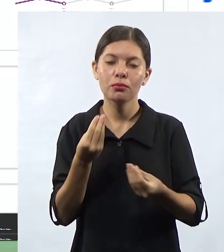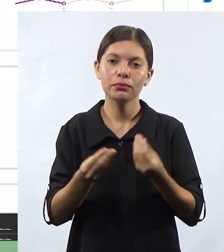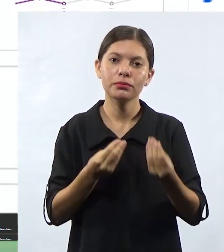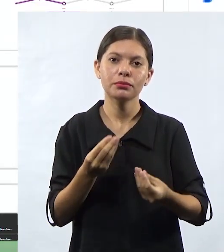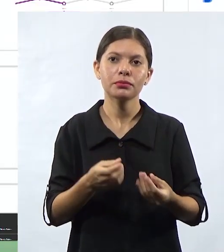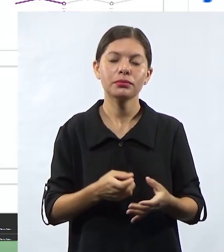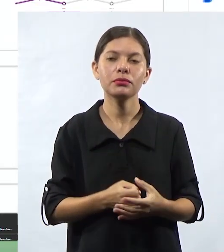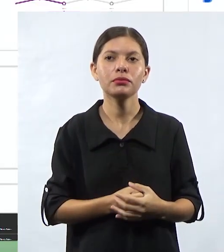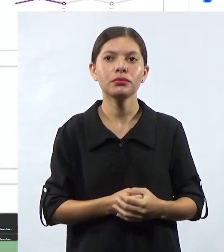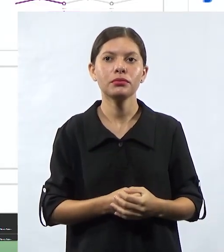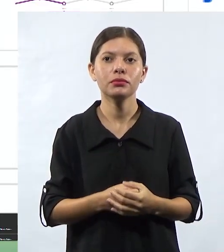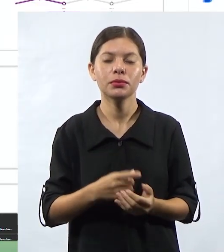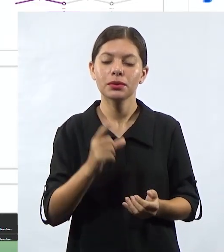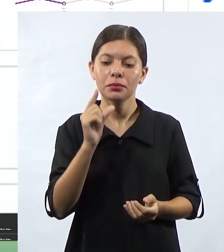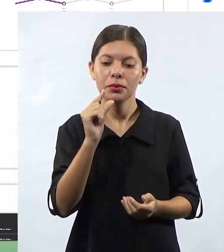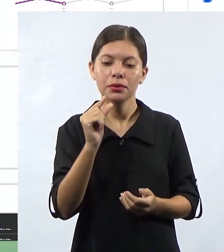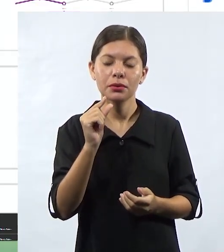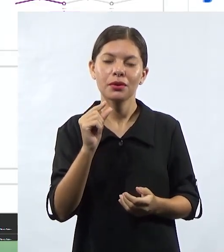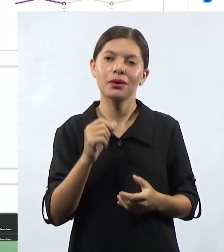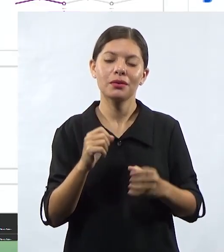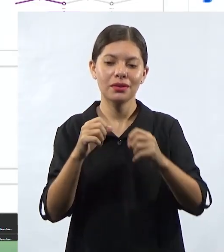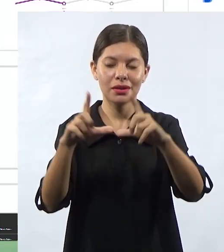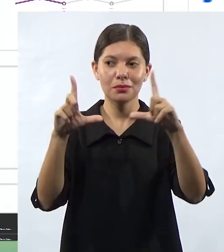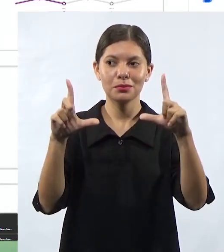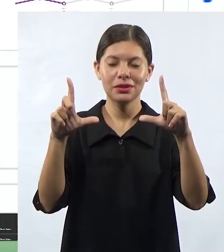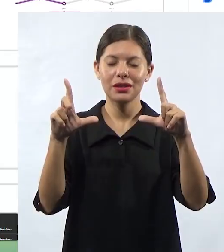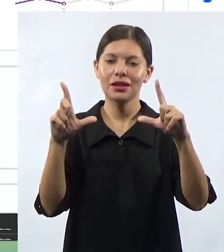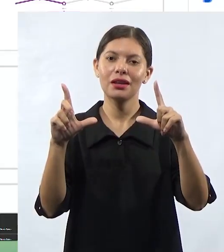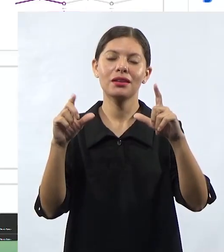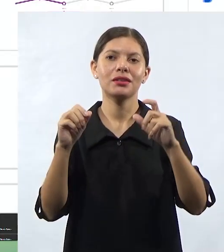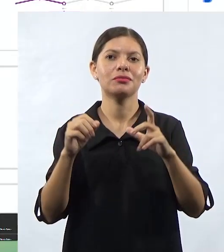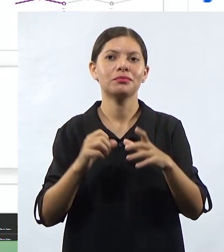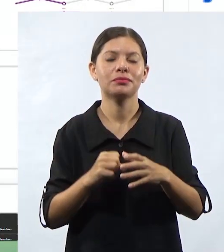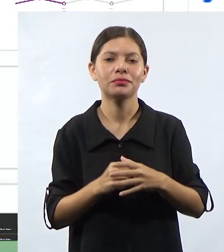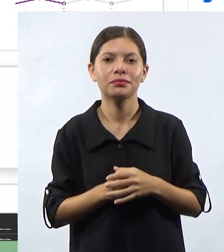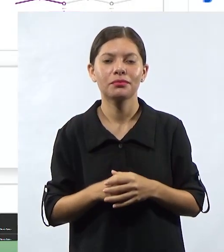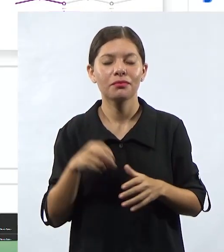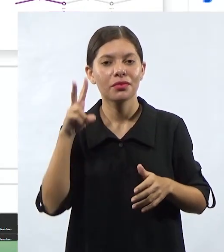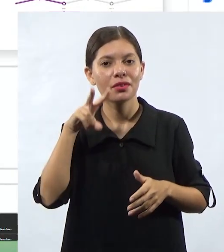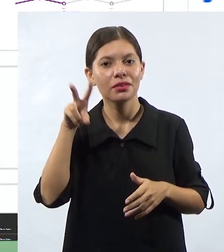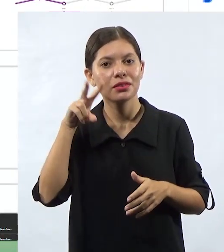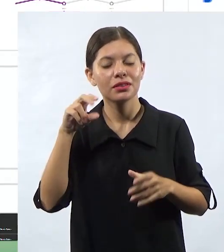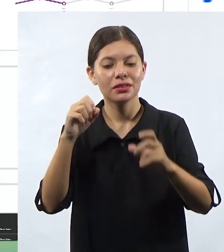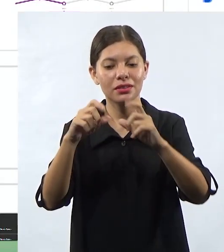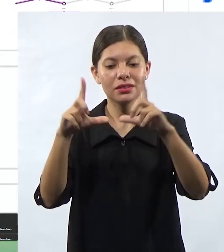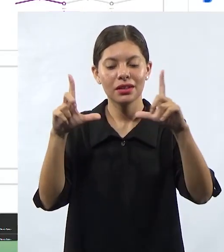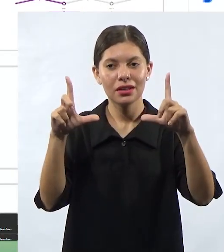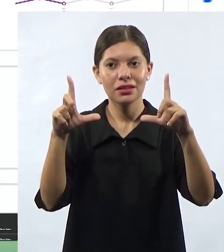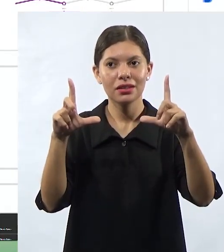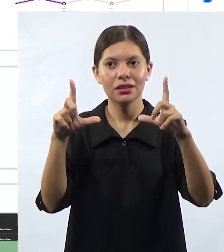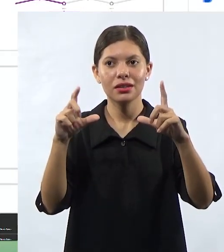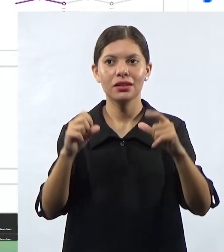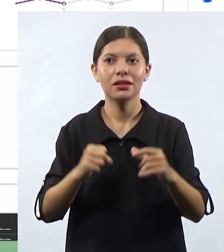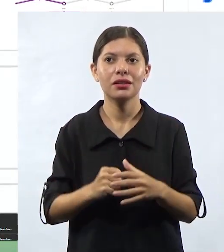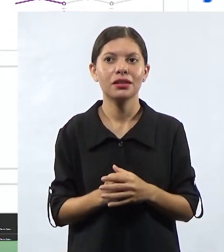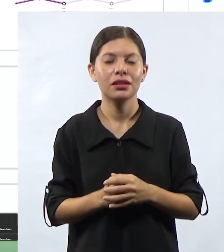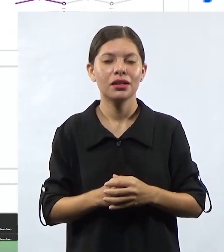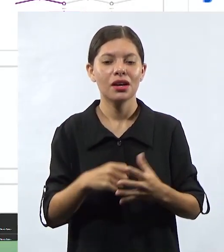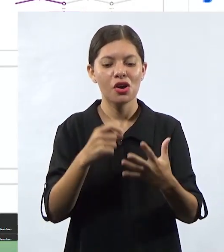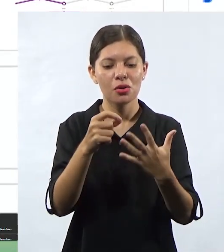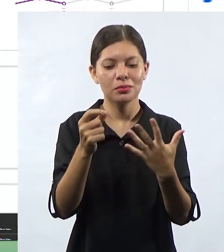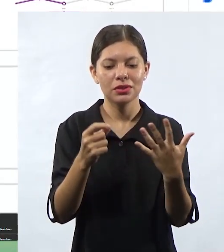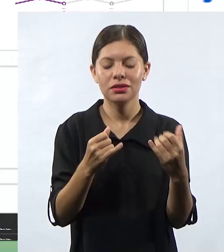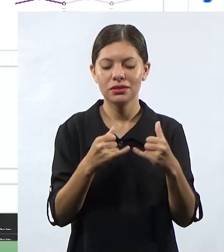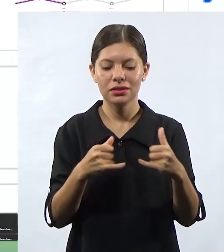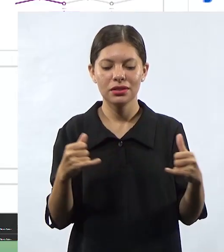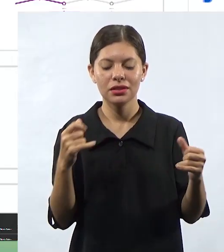Aqui ela tá menor também porque a gente, né, não tá abrindo a tela, né? A gente não tá visualizando a tela, ó. Mas aí ela já dá a